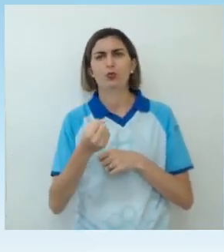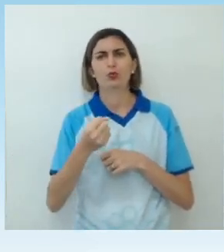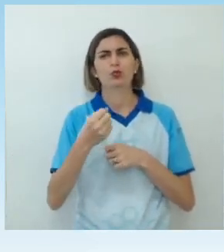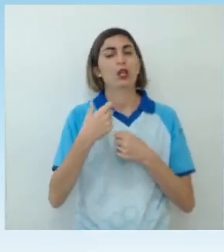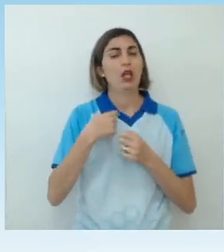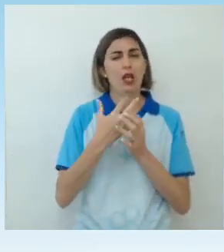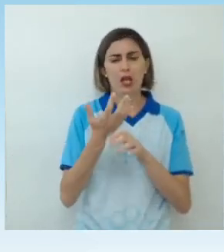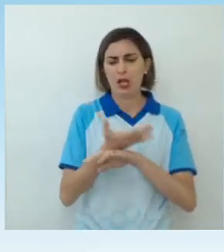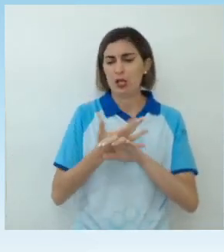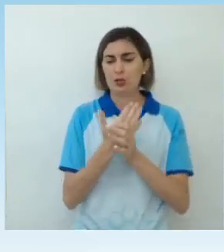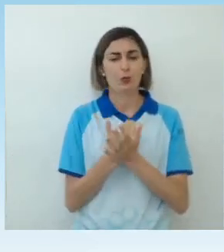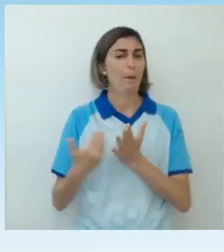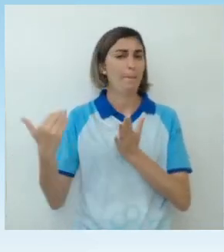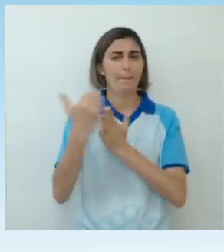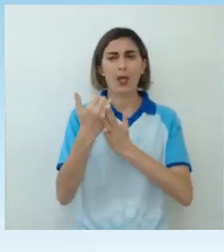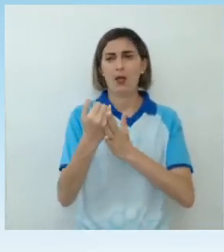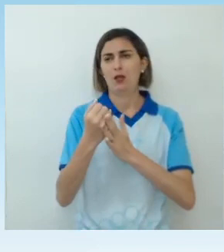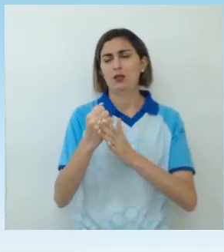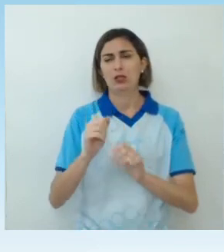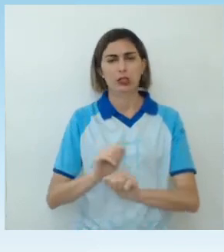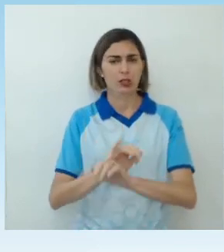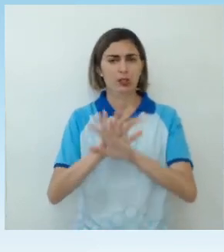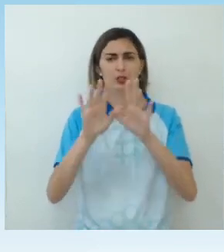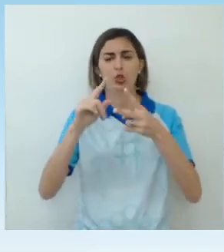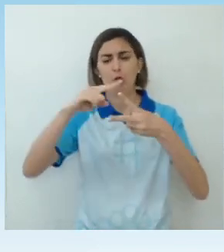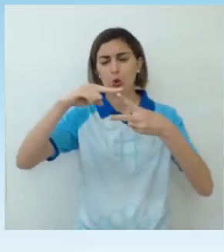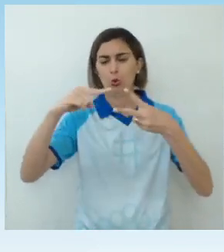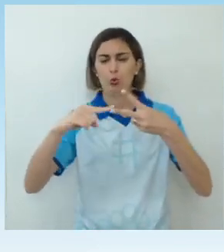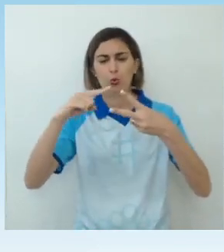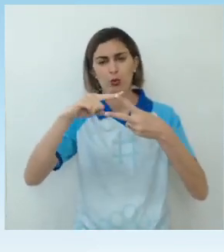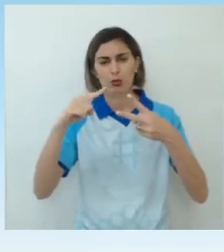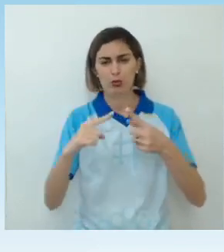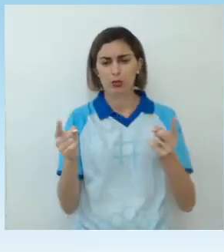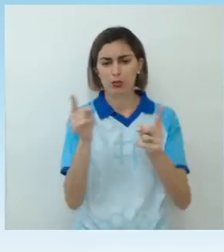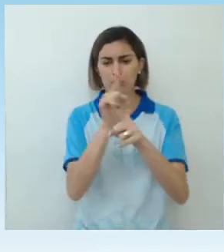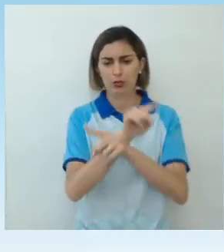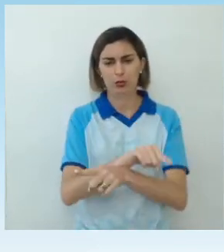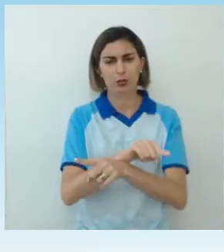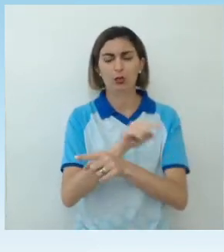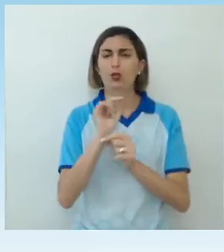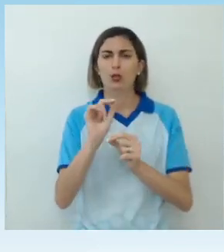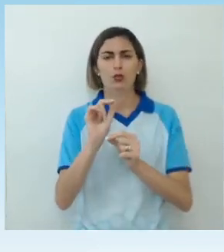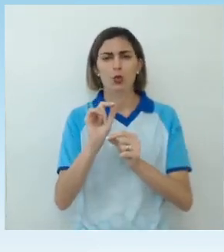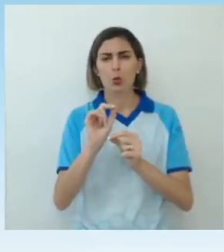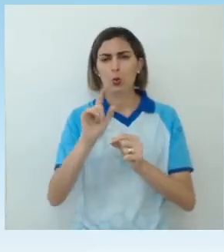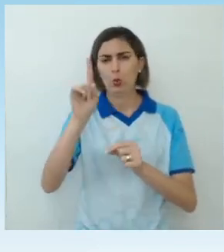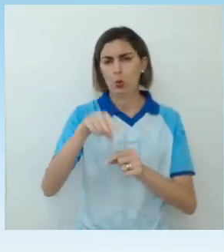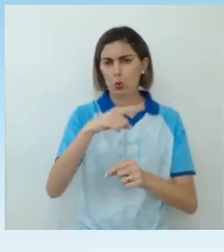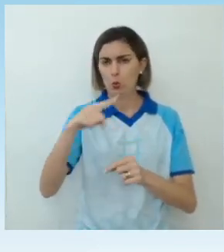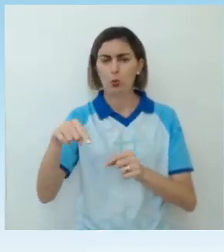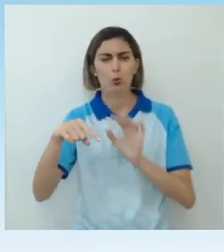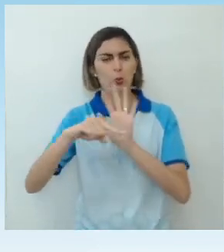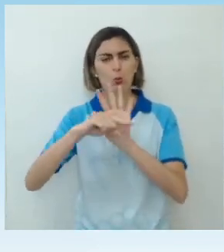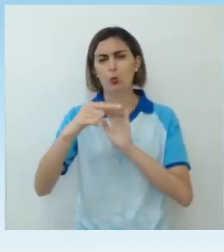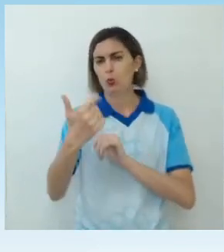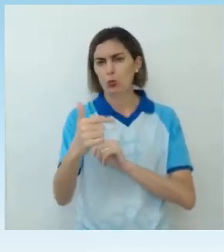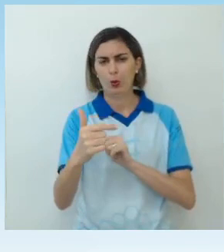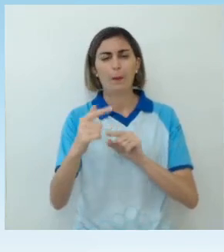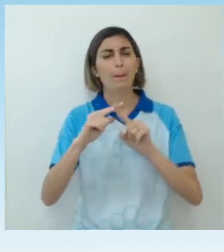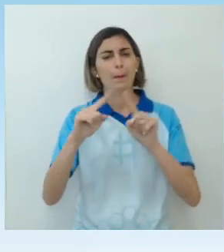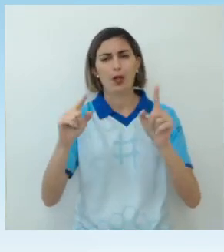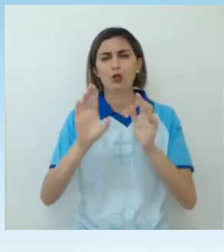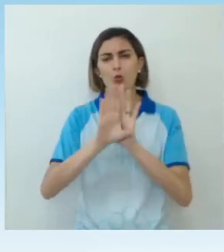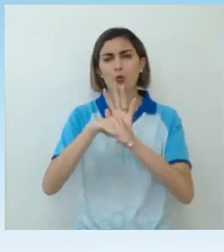ela é ainda mais abrangente. Veja, ele faz duas inversões que não se anulam, mas permitem uma expansão